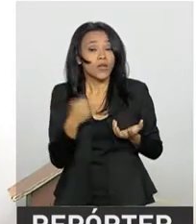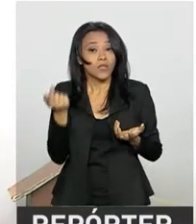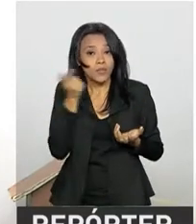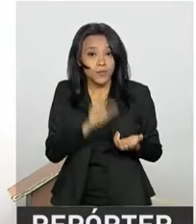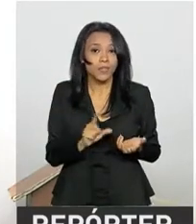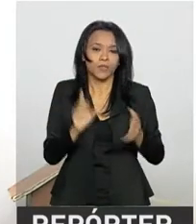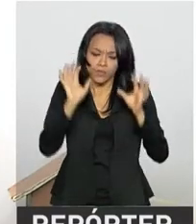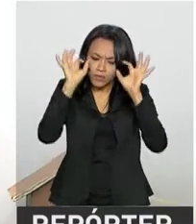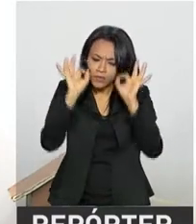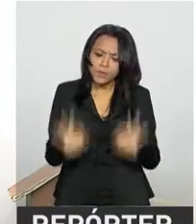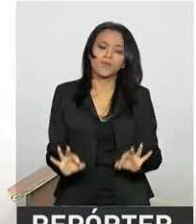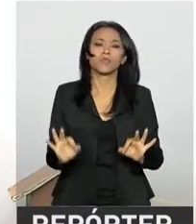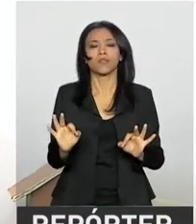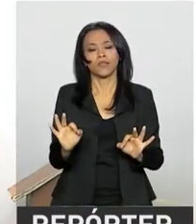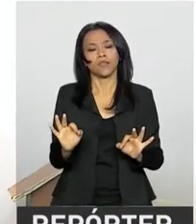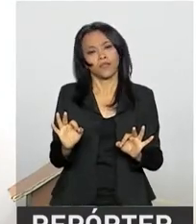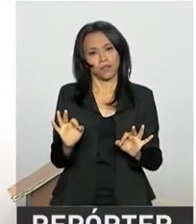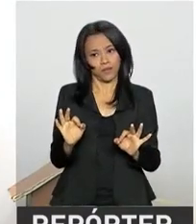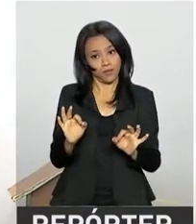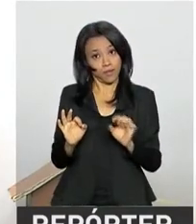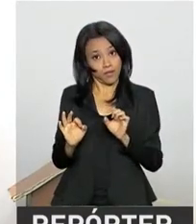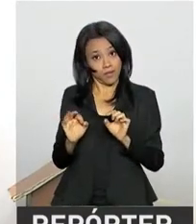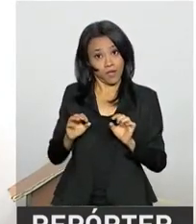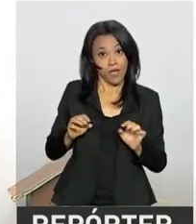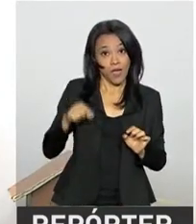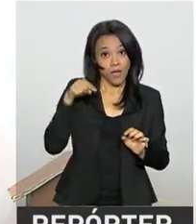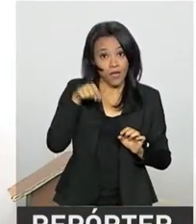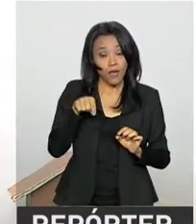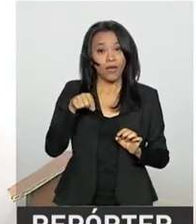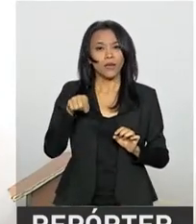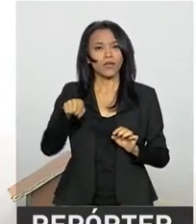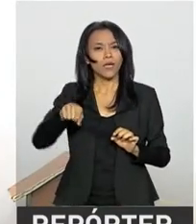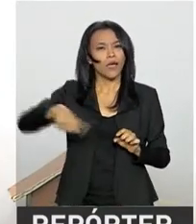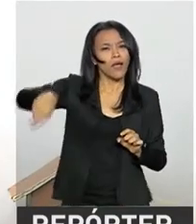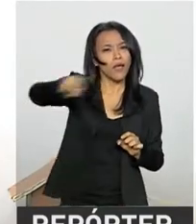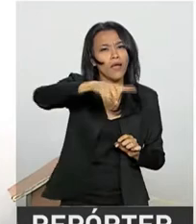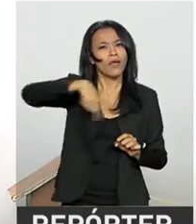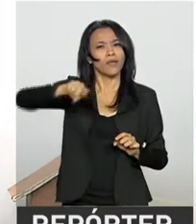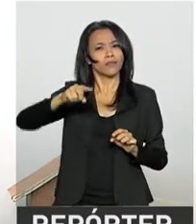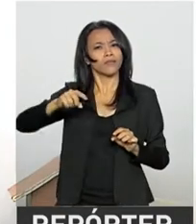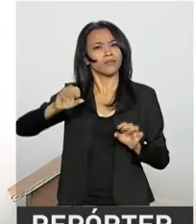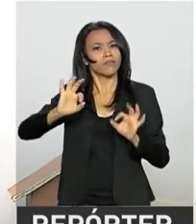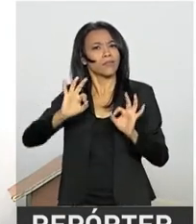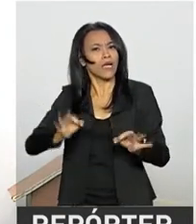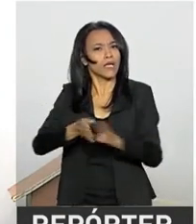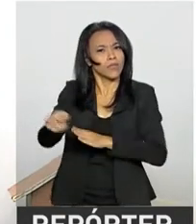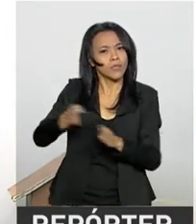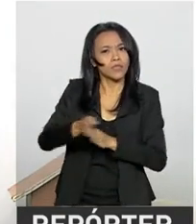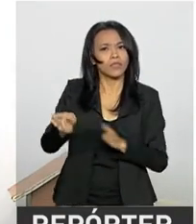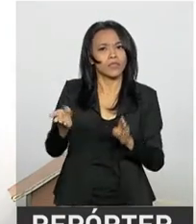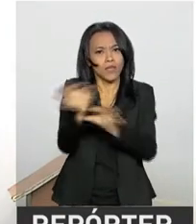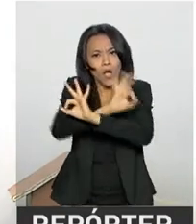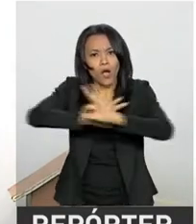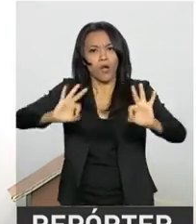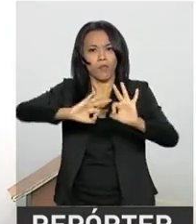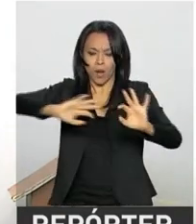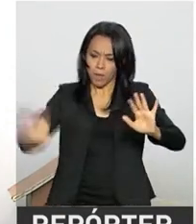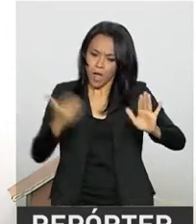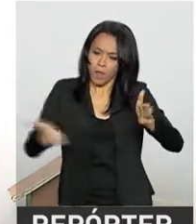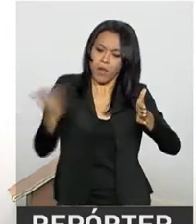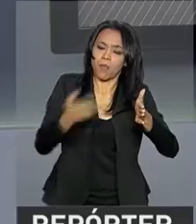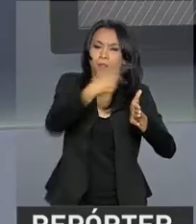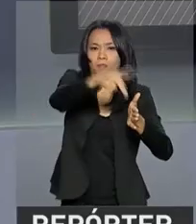fato e de verdade provar que o mecanismo de manufatura enxuta é útil e eficaz para o metrô a unidade do nosso tempo